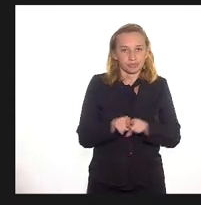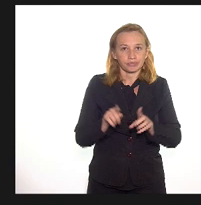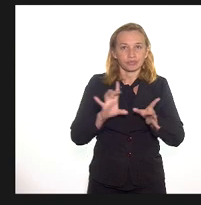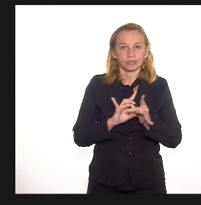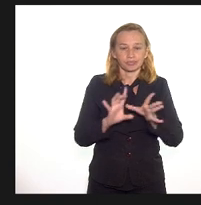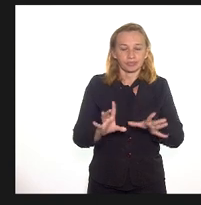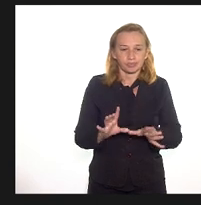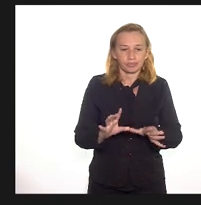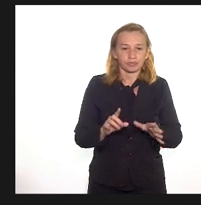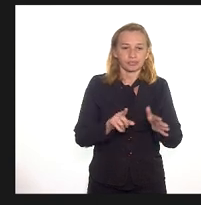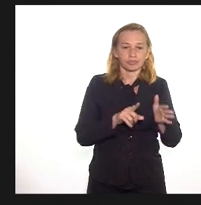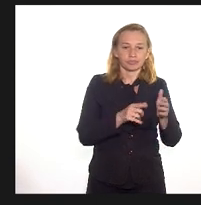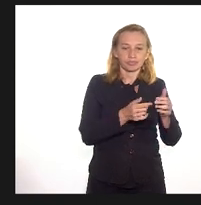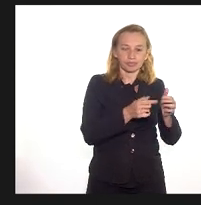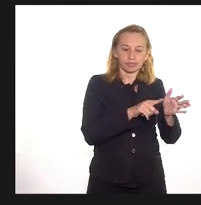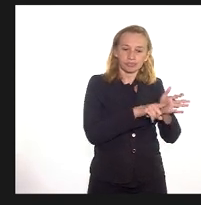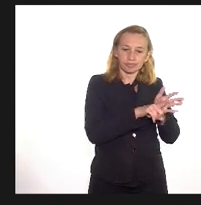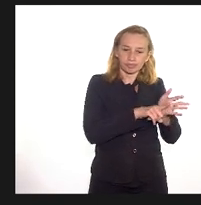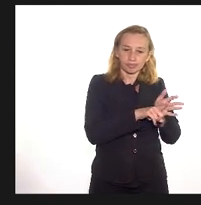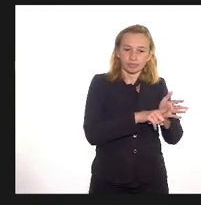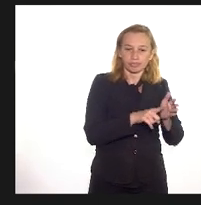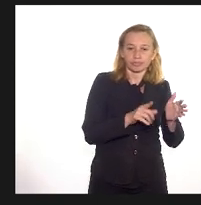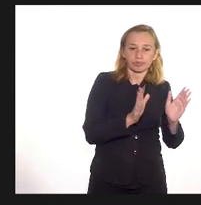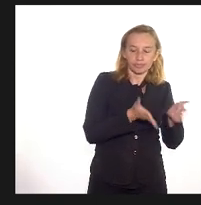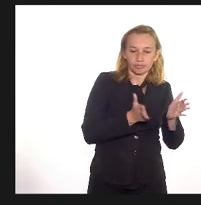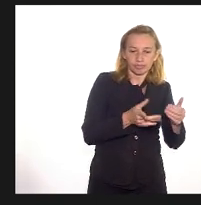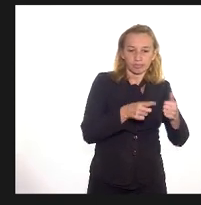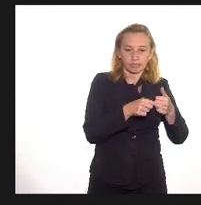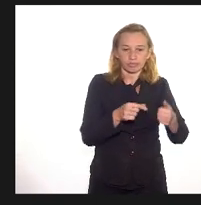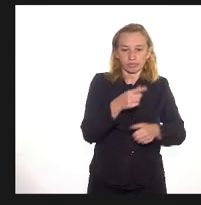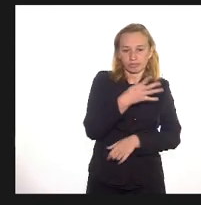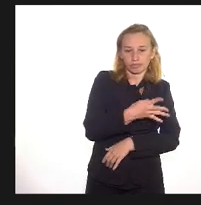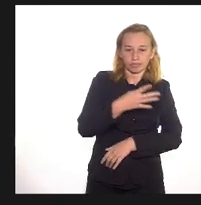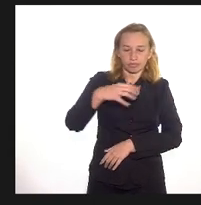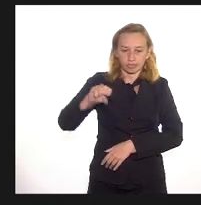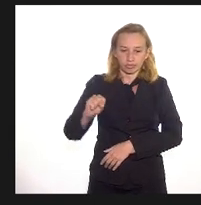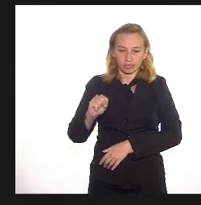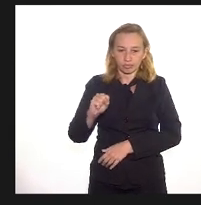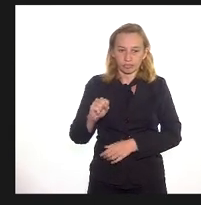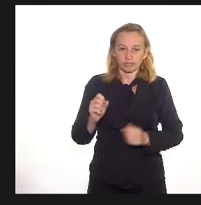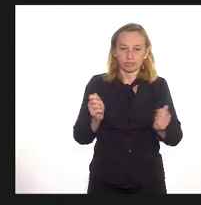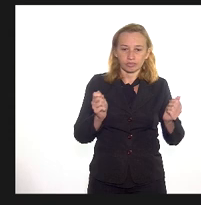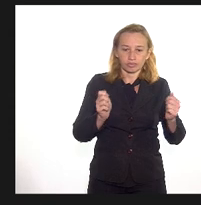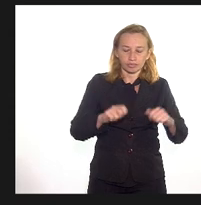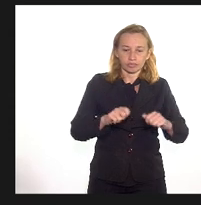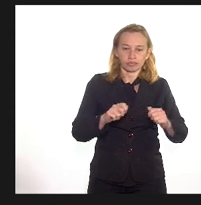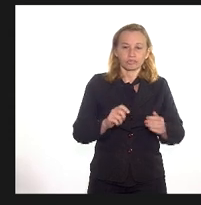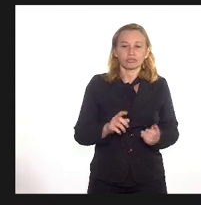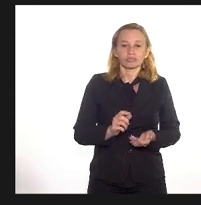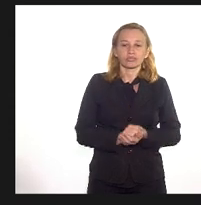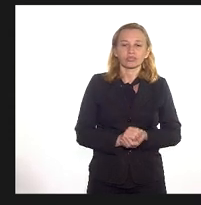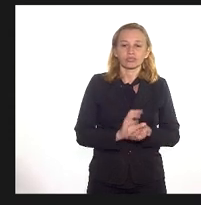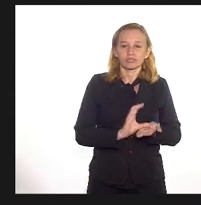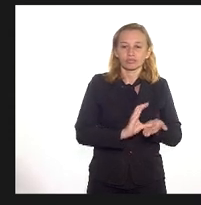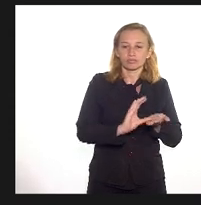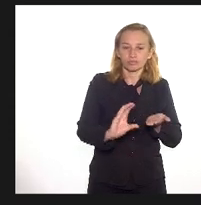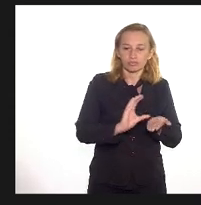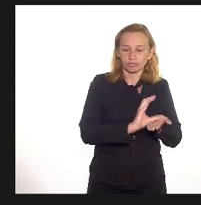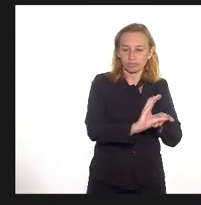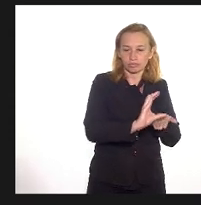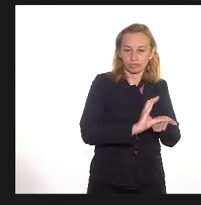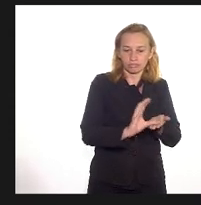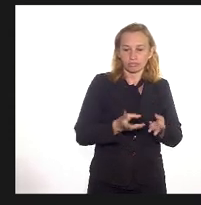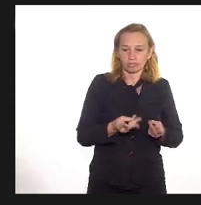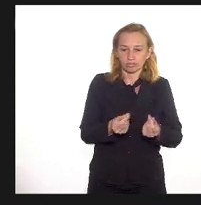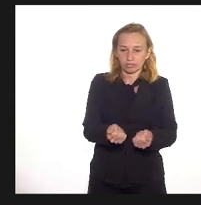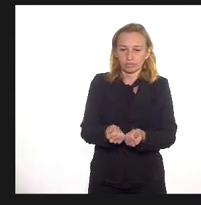permitido pela regulação atual, artigo 48, a compensação destes gastos em